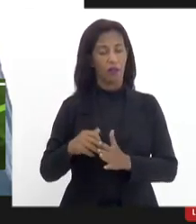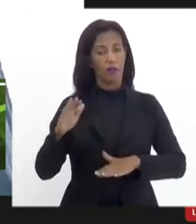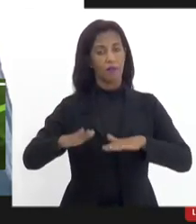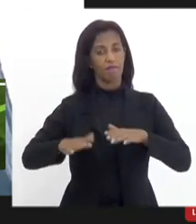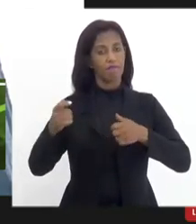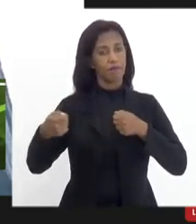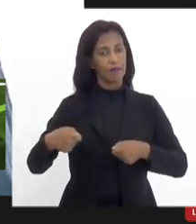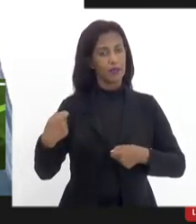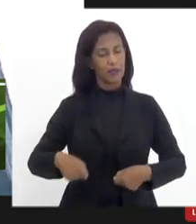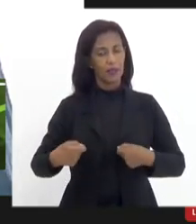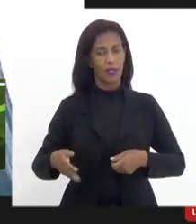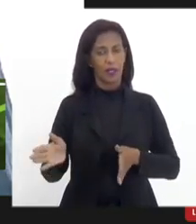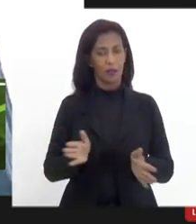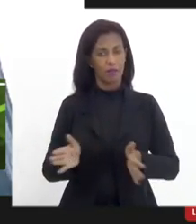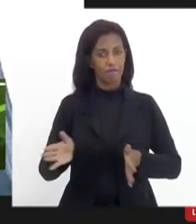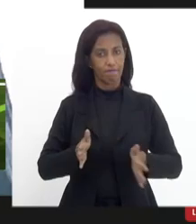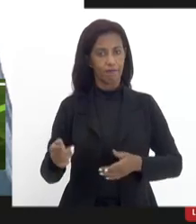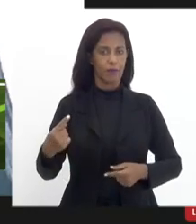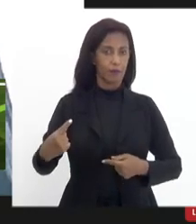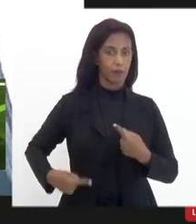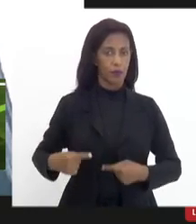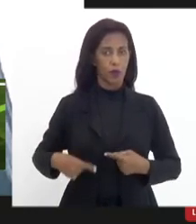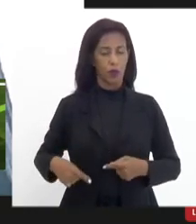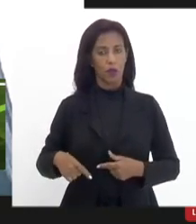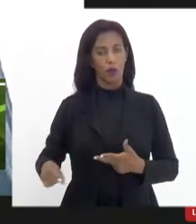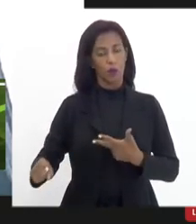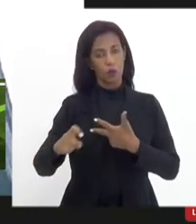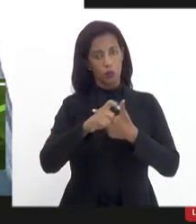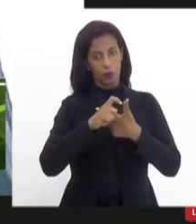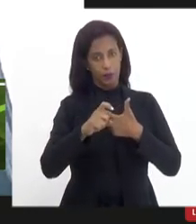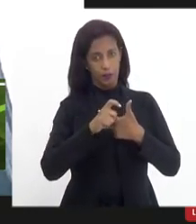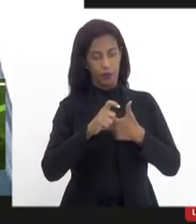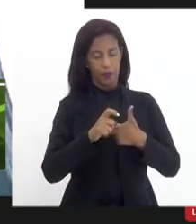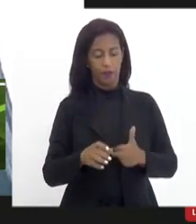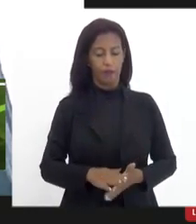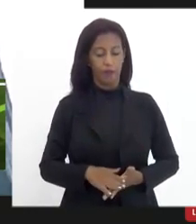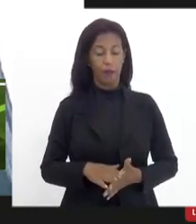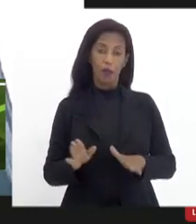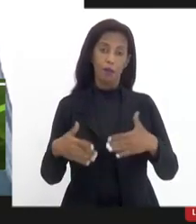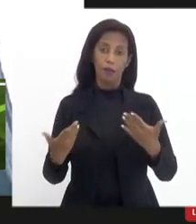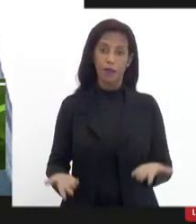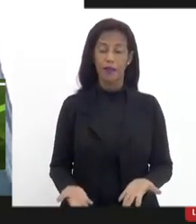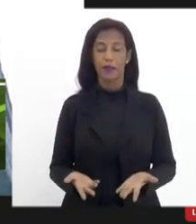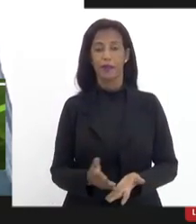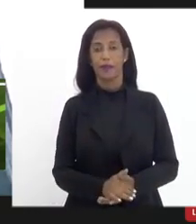essa articulação política ainda no âmbito do Poder Executivo. Mas é isso,